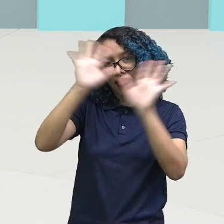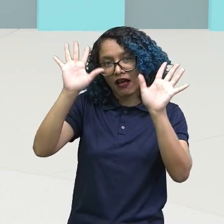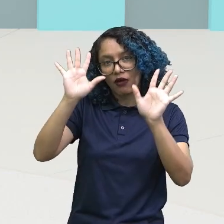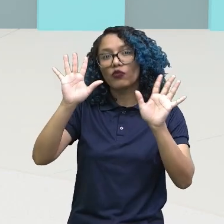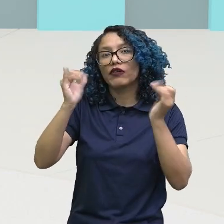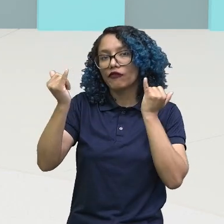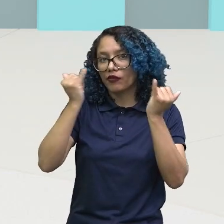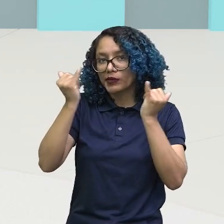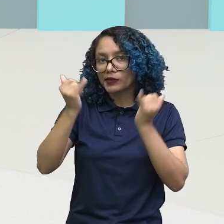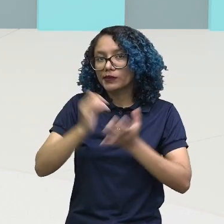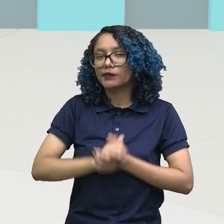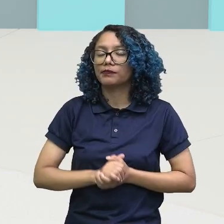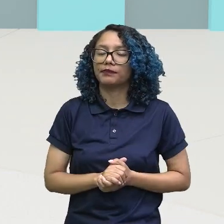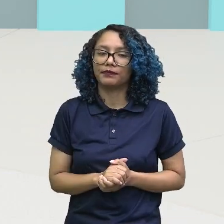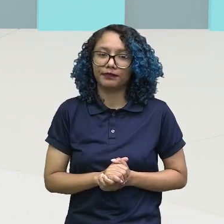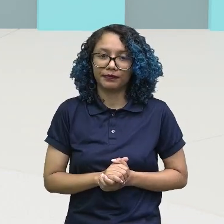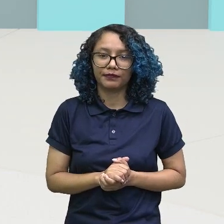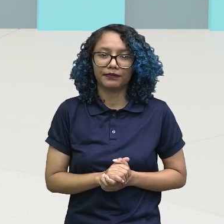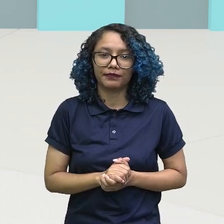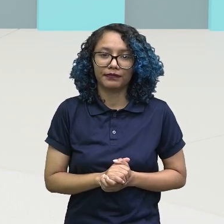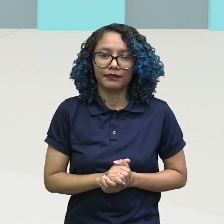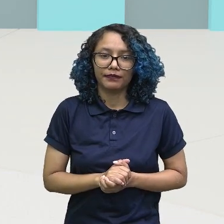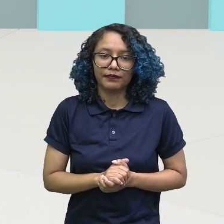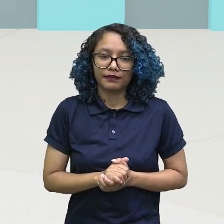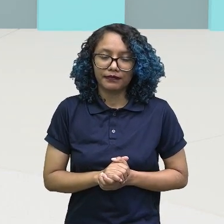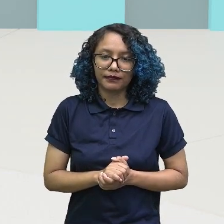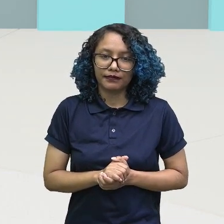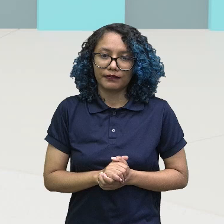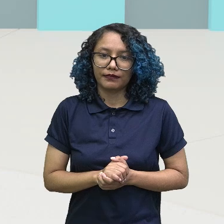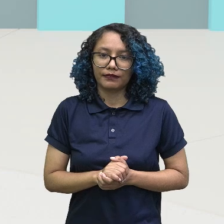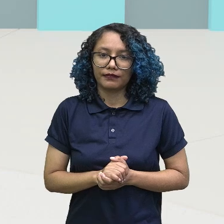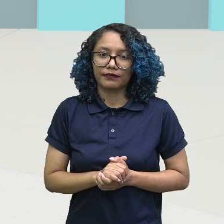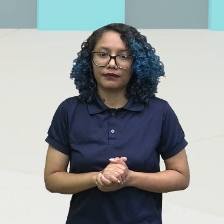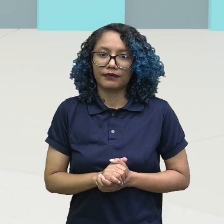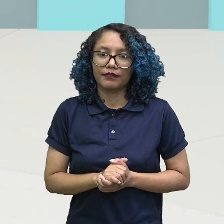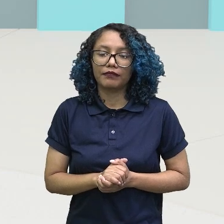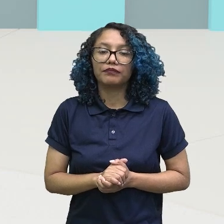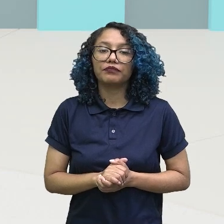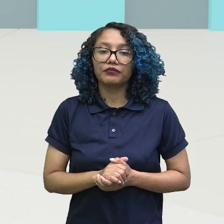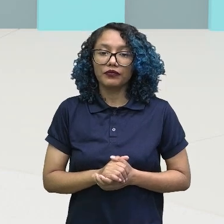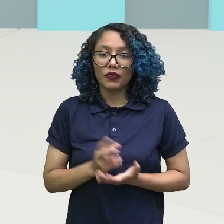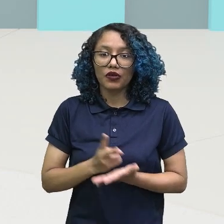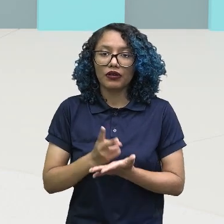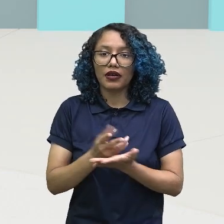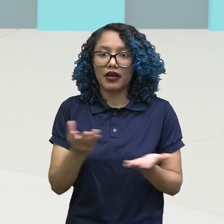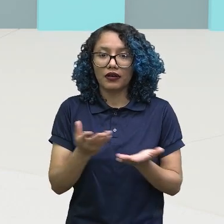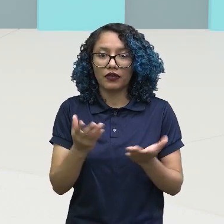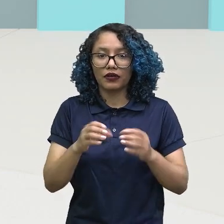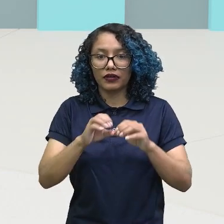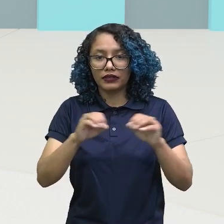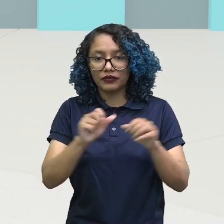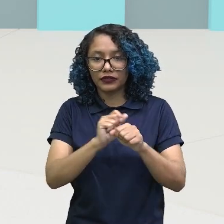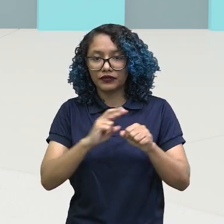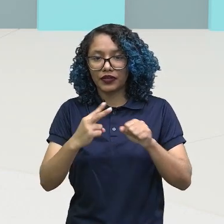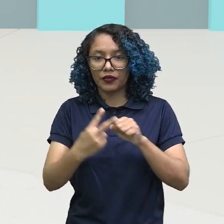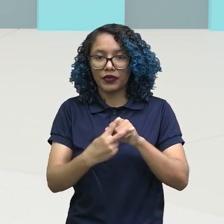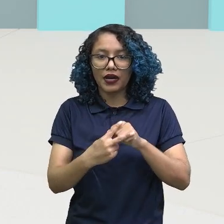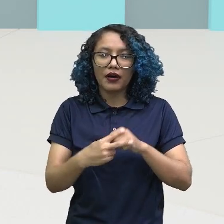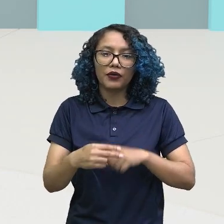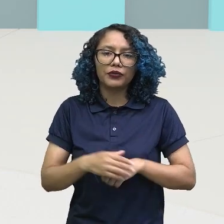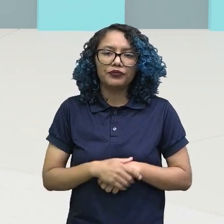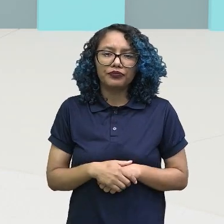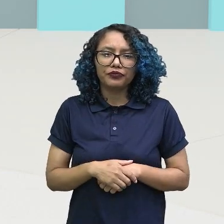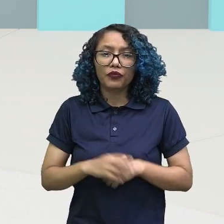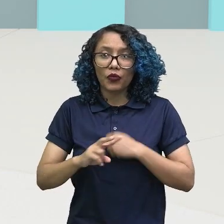mensagem. Seguindo, nós temos as orações adverbiais consecutivas,